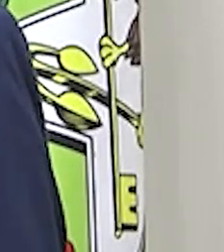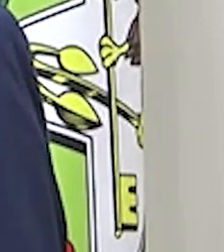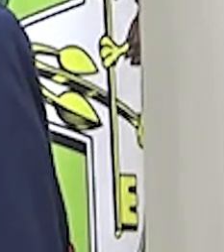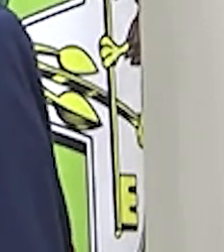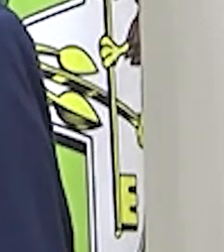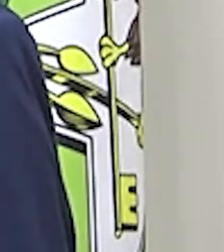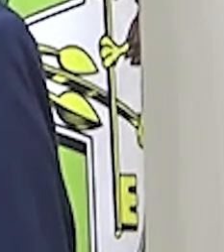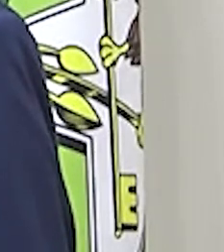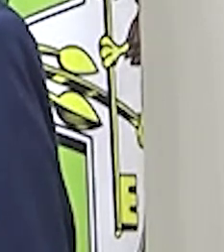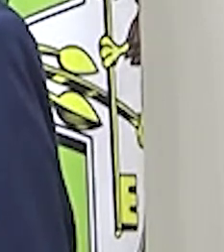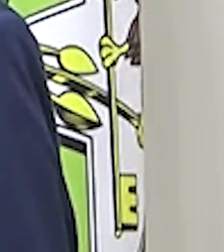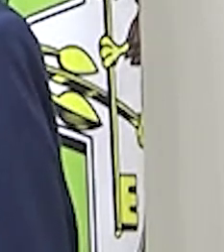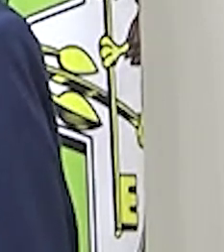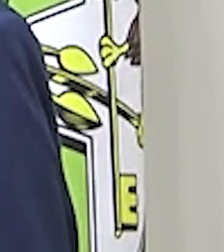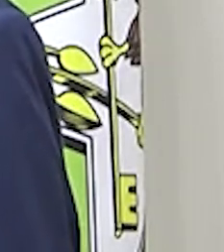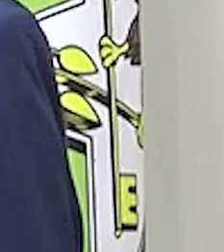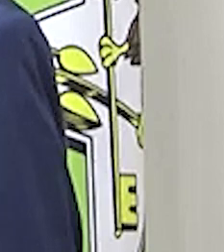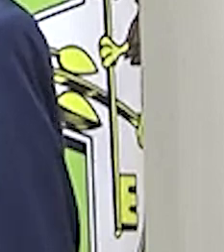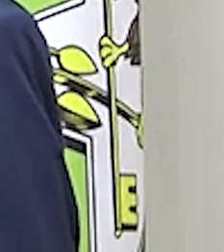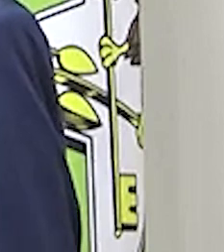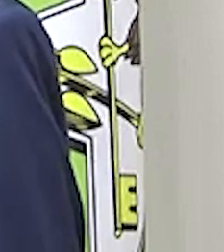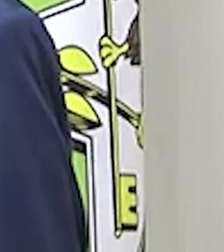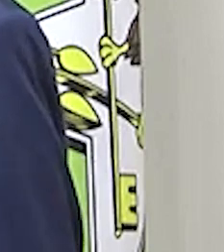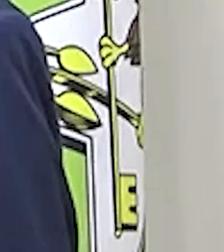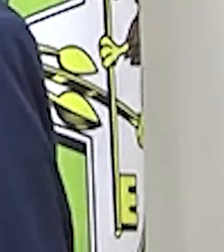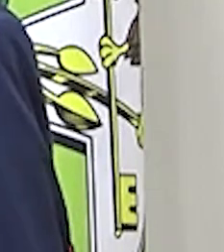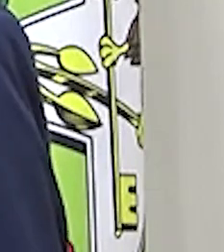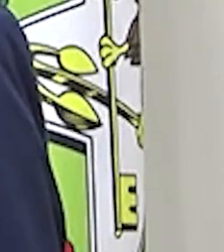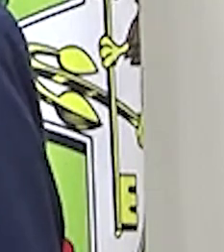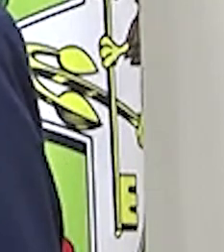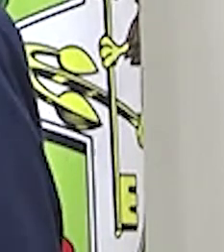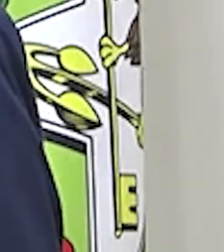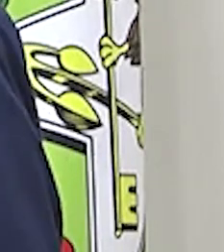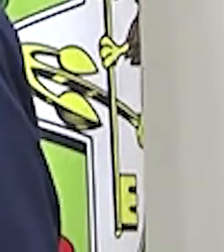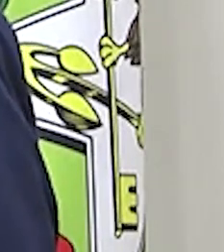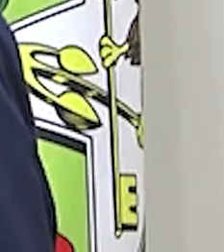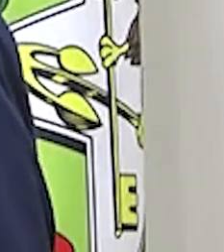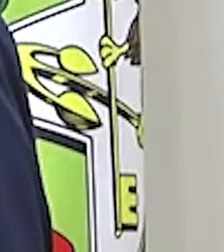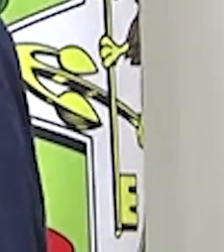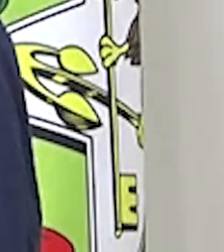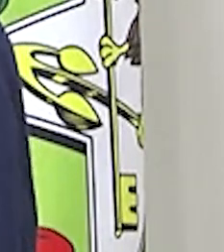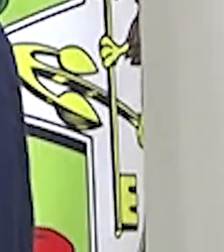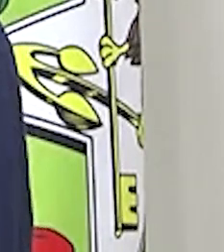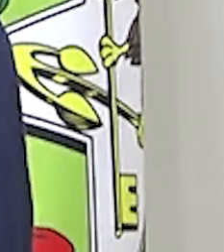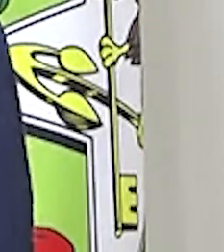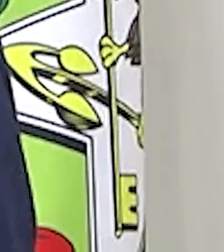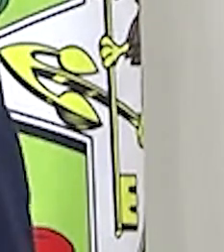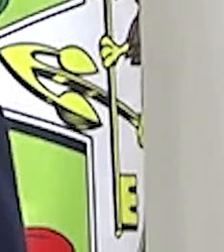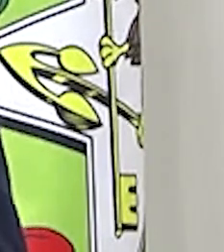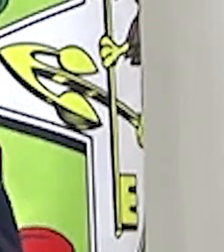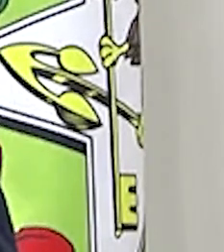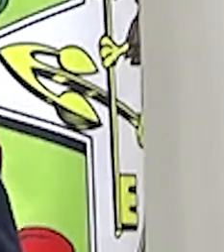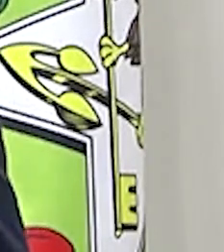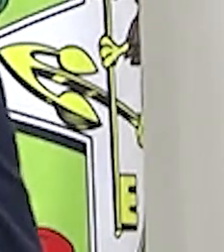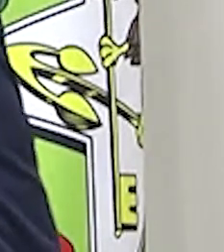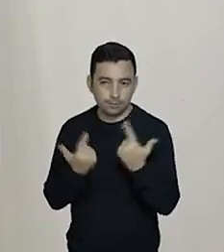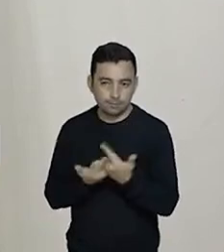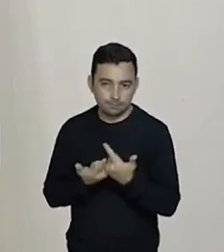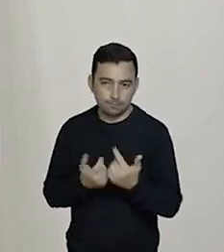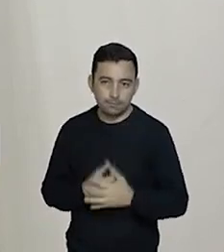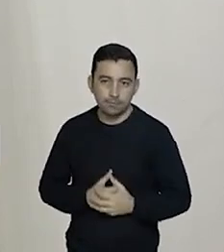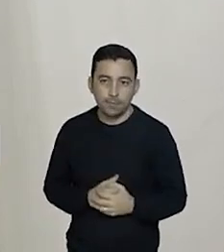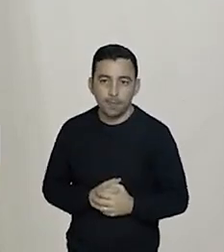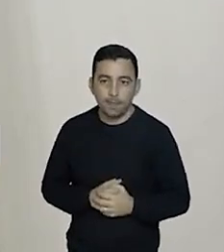pedindo a revogação de decreto assinado pelo presidente Lula que na sua análise inviabiliza os clubes de tiro esportivo